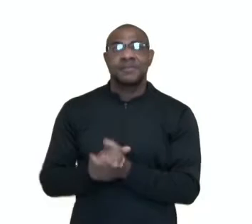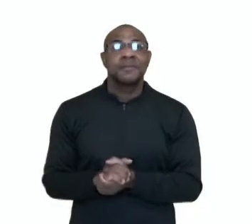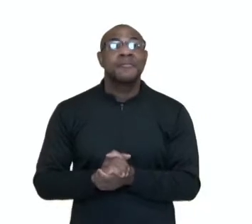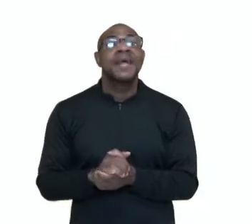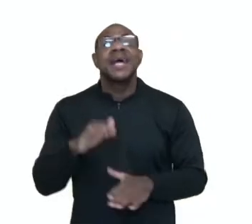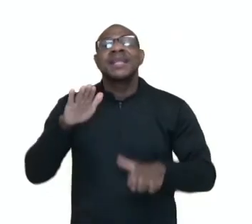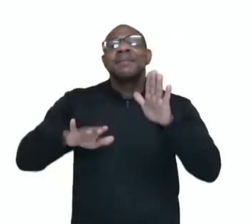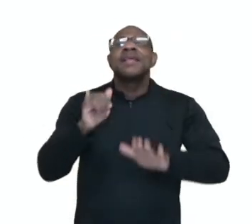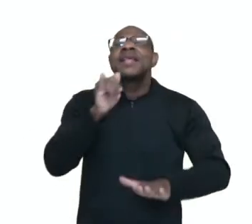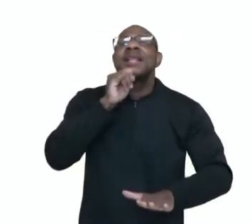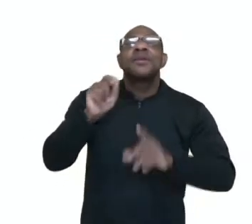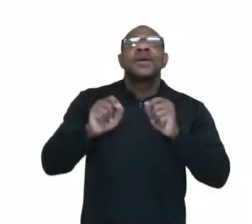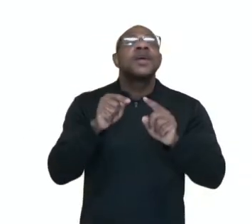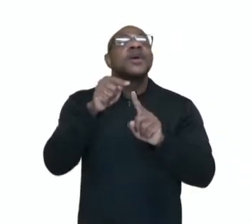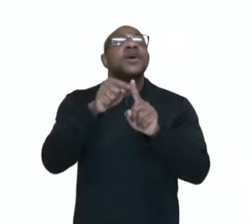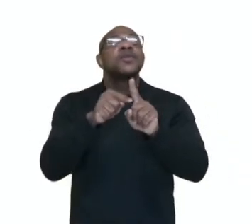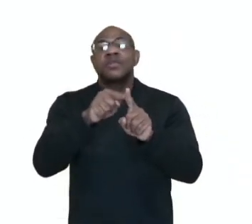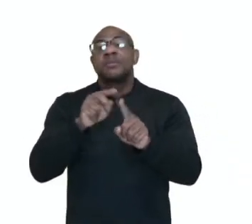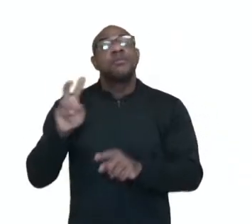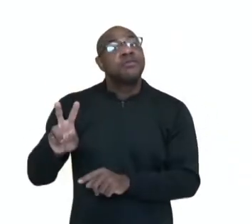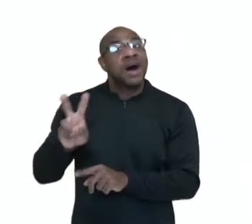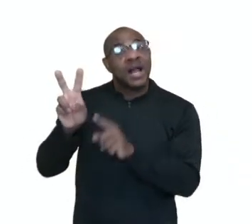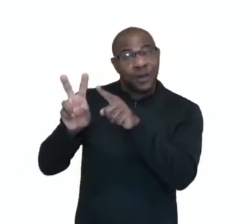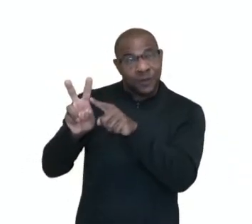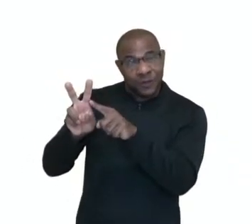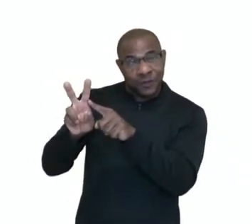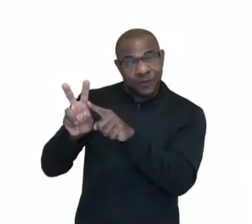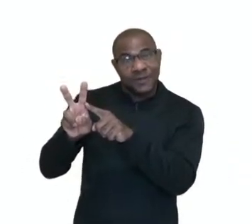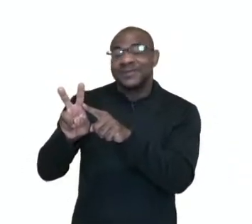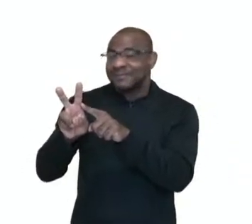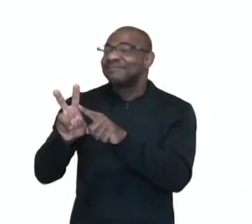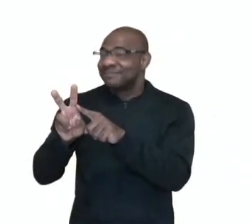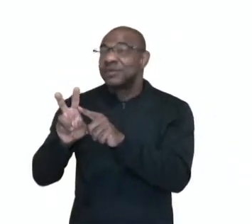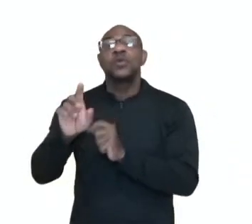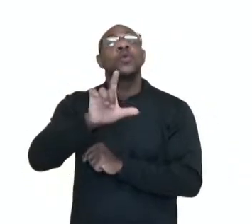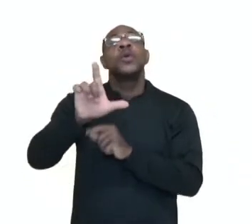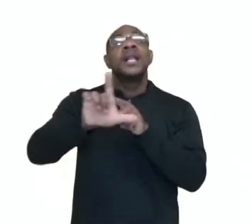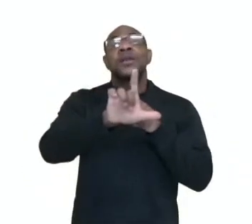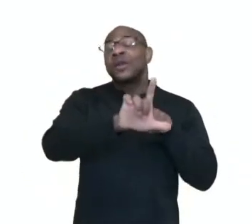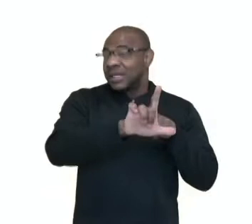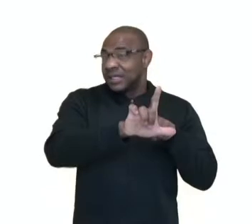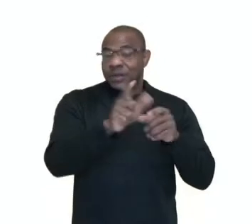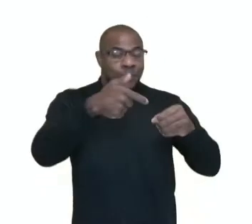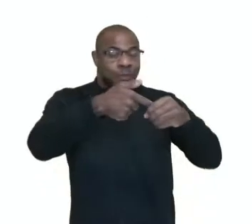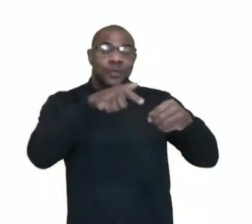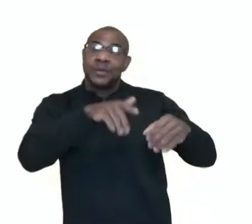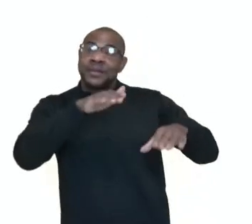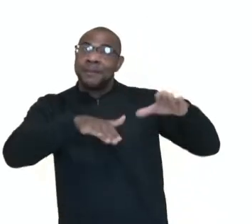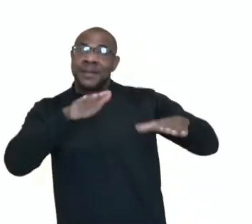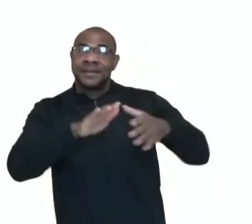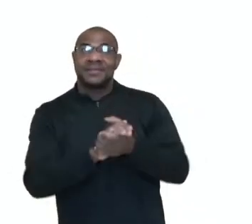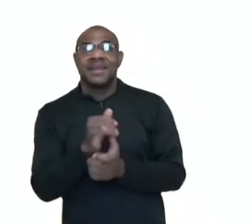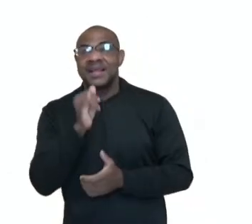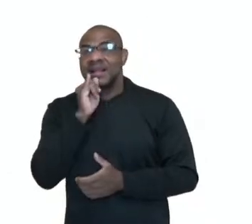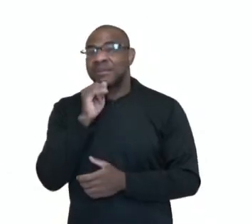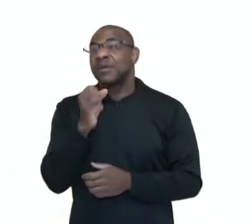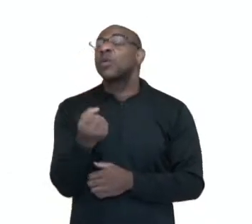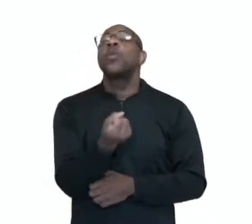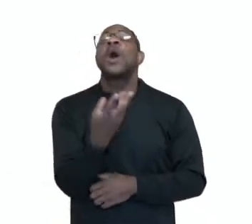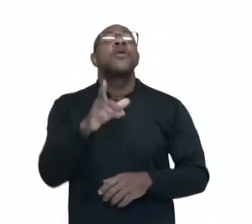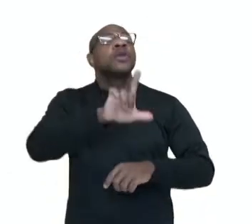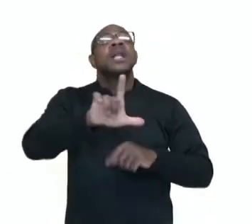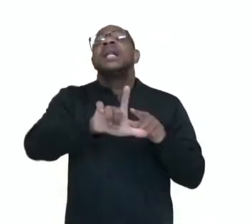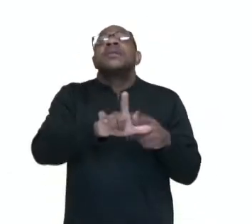por exemplo, então do tipo e do valor do litro do combustível. Que combustível eu vou colocar, quantos litros